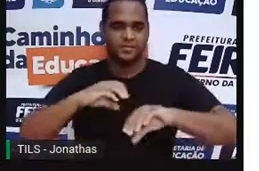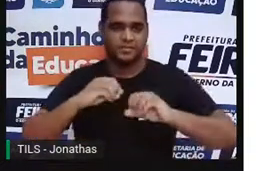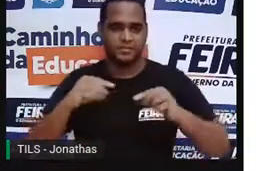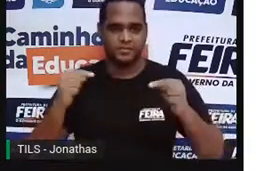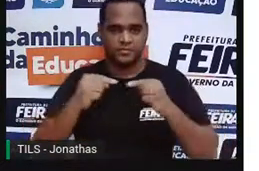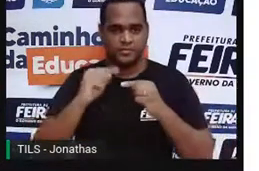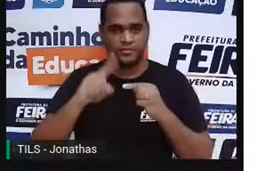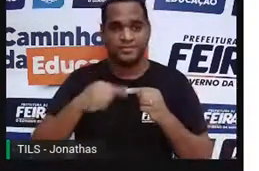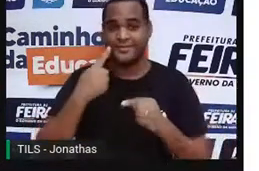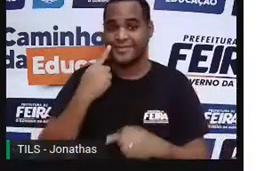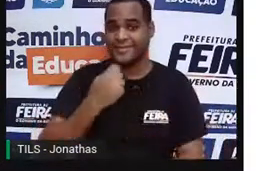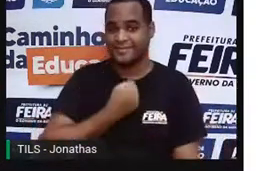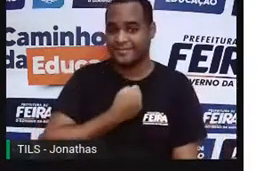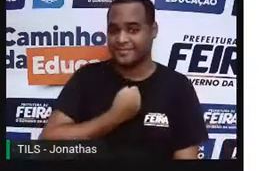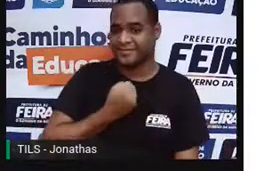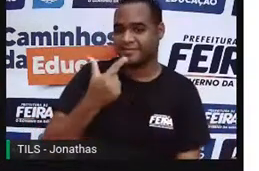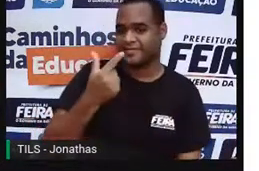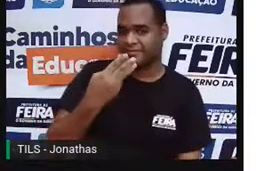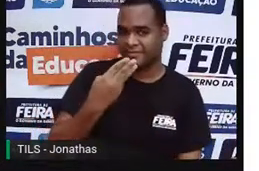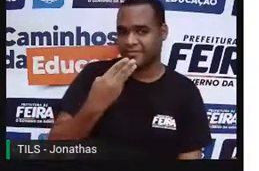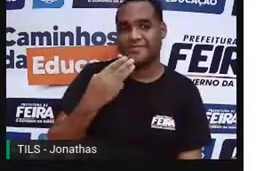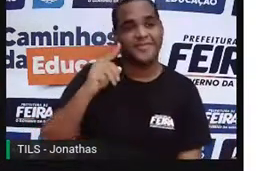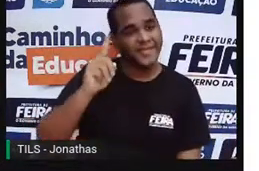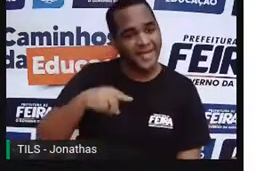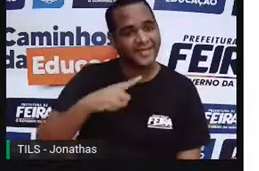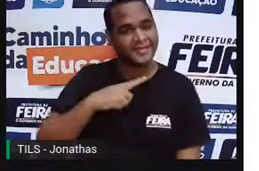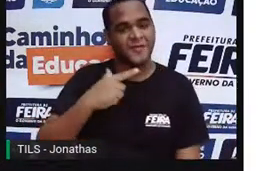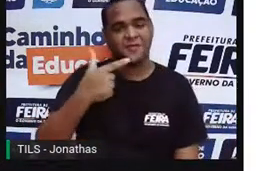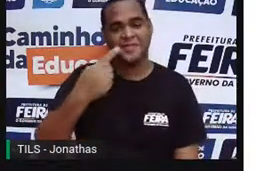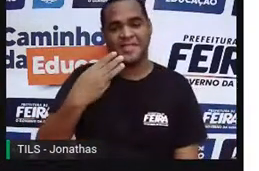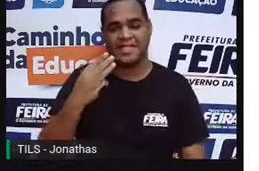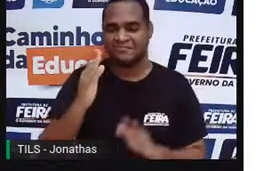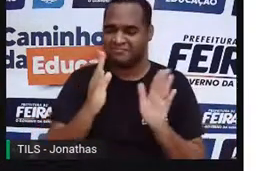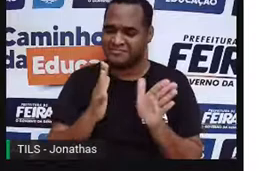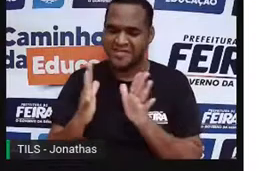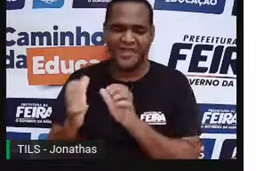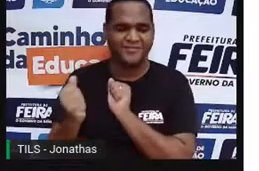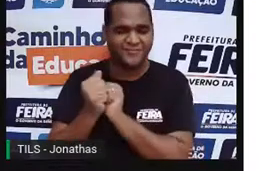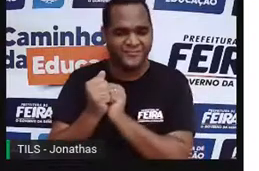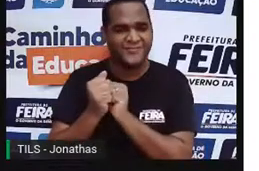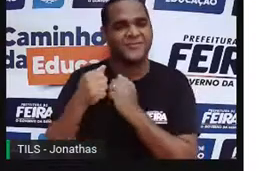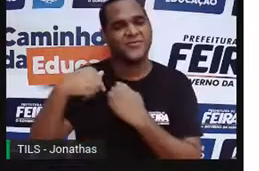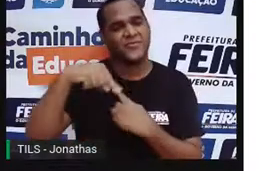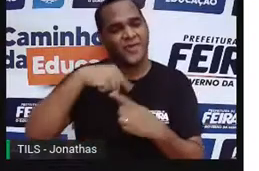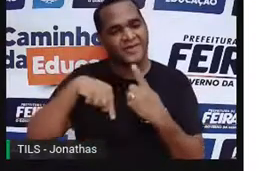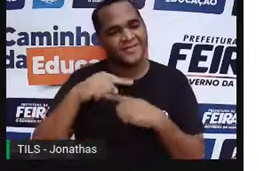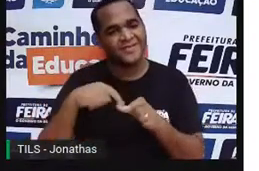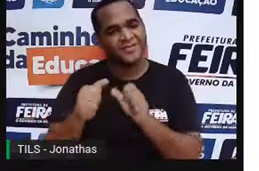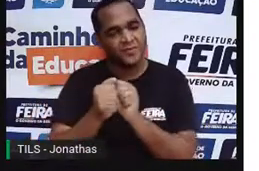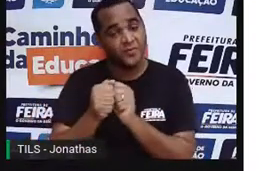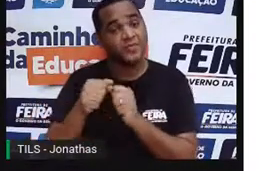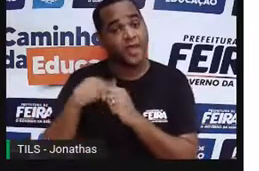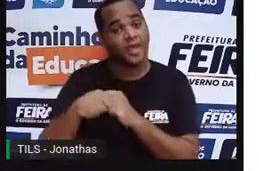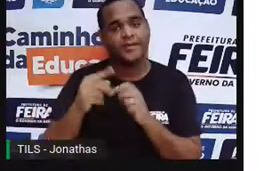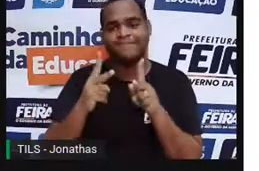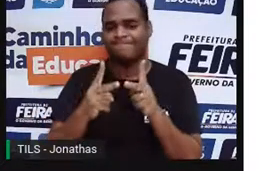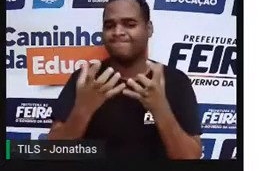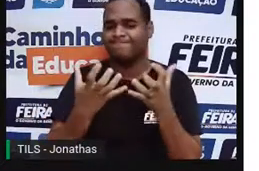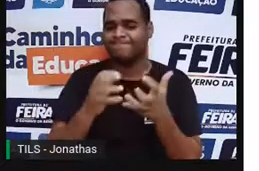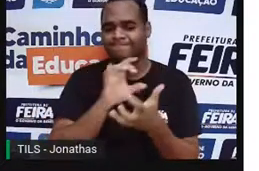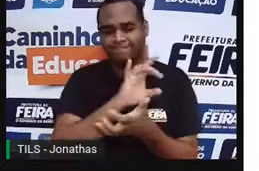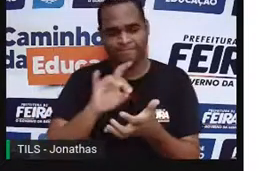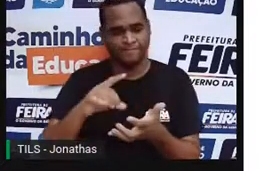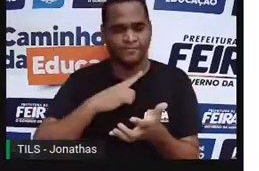essa 23ª 23 aulas juntos queridos estudantes do 8º